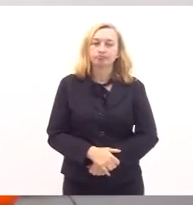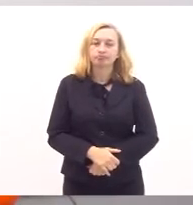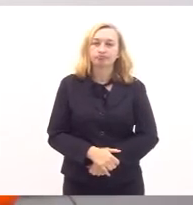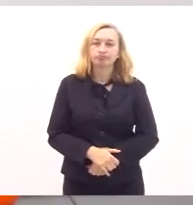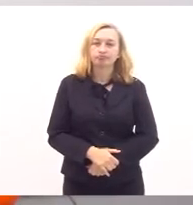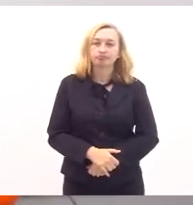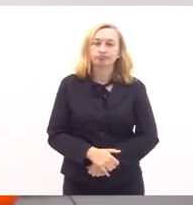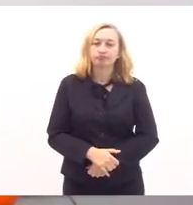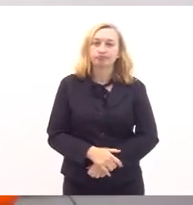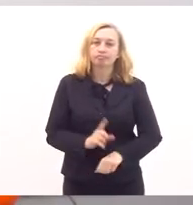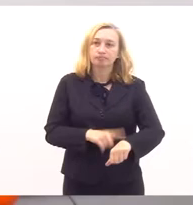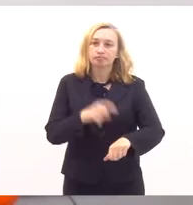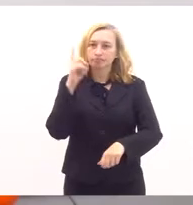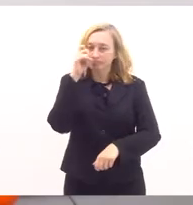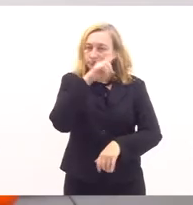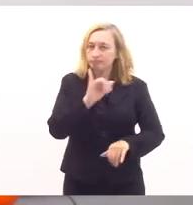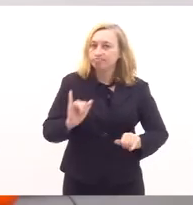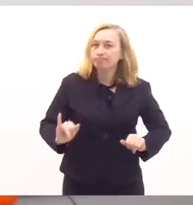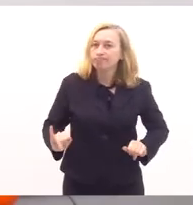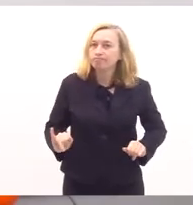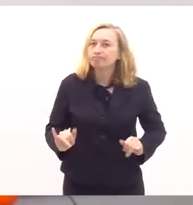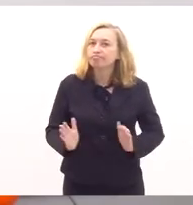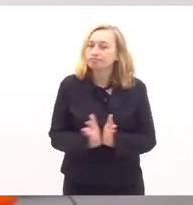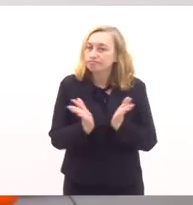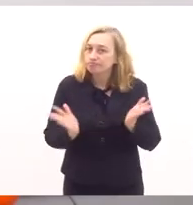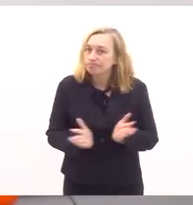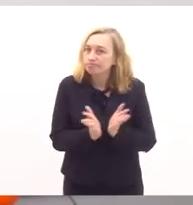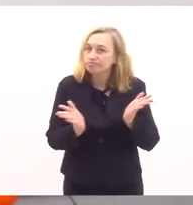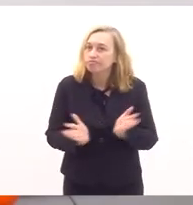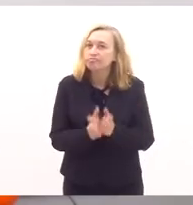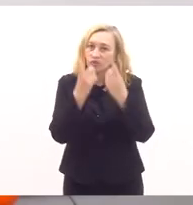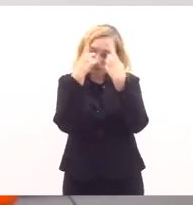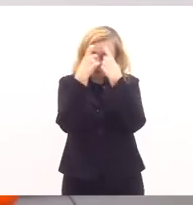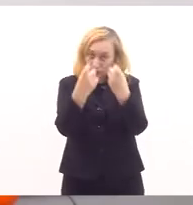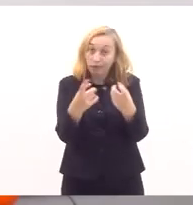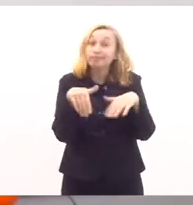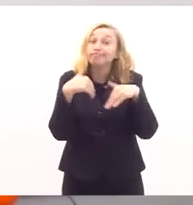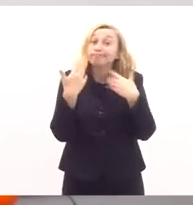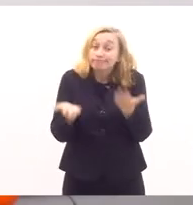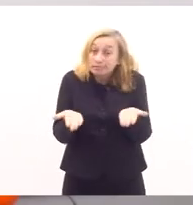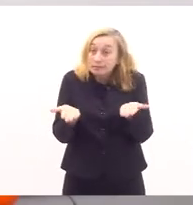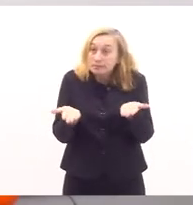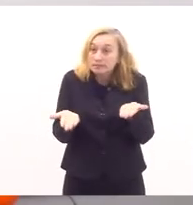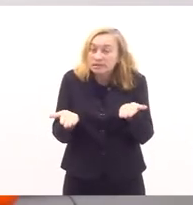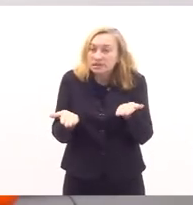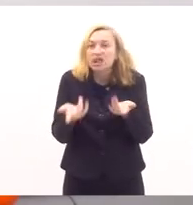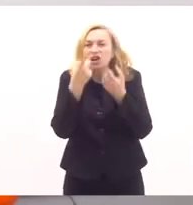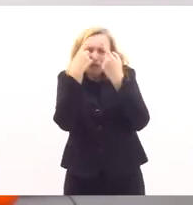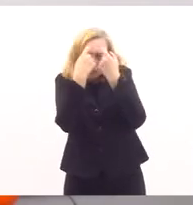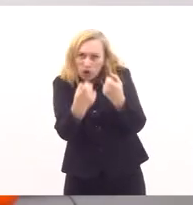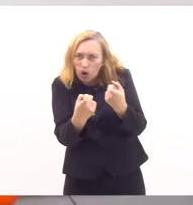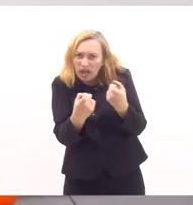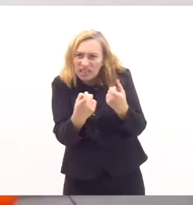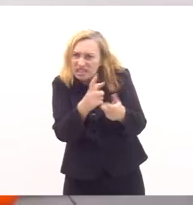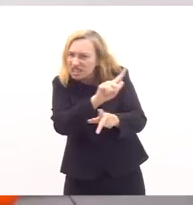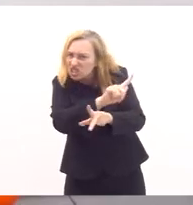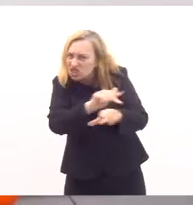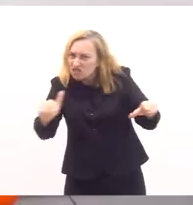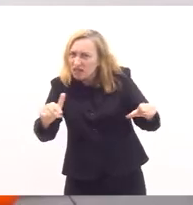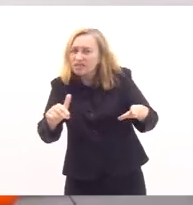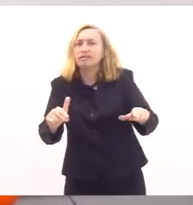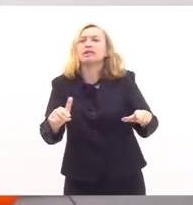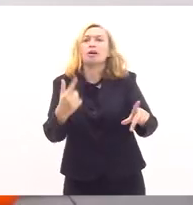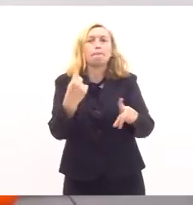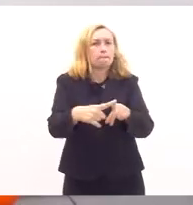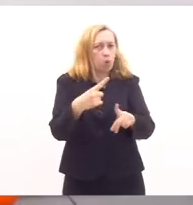cenário difícil de pobreza, de extrema pobreza e de violência. Então, assim, violenciais, né?